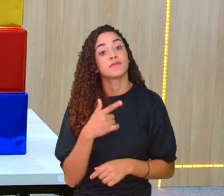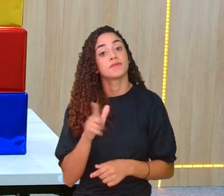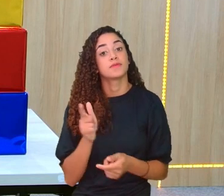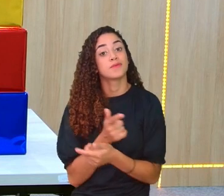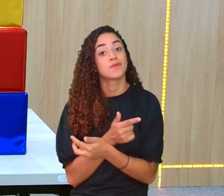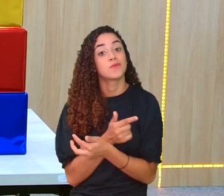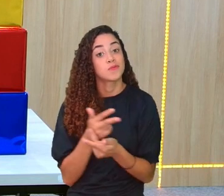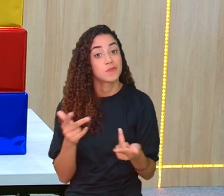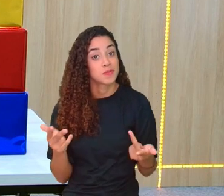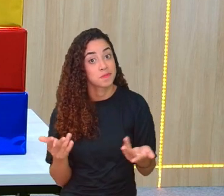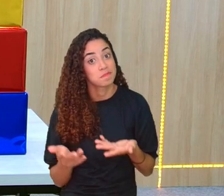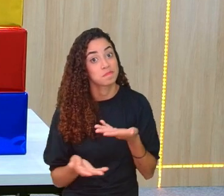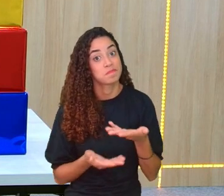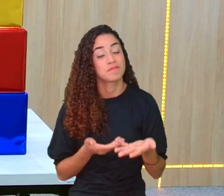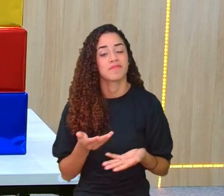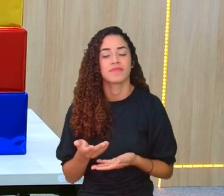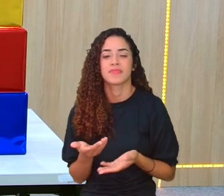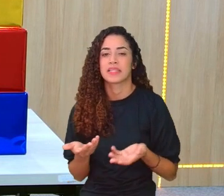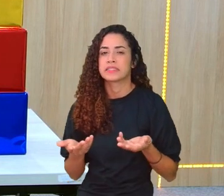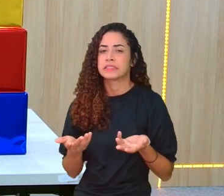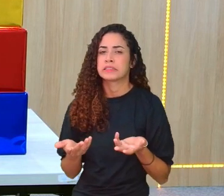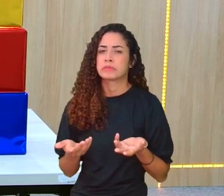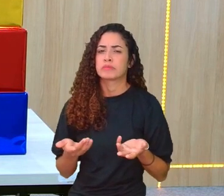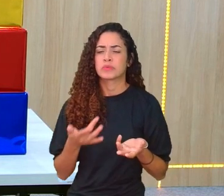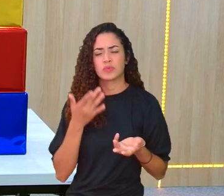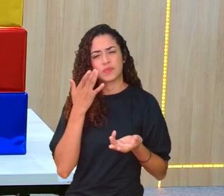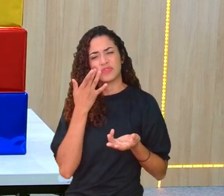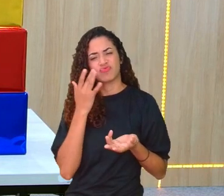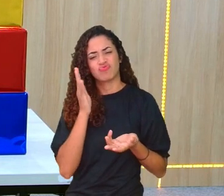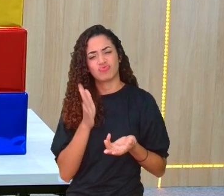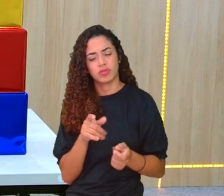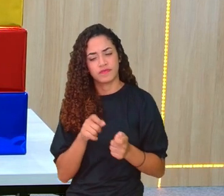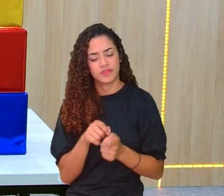Eita! Será que eu já fiz essa?